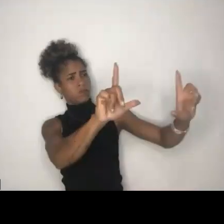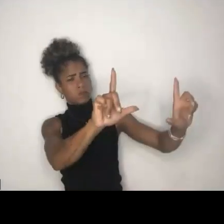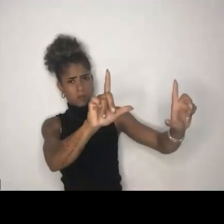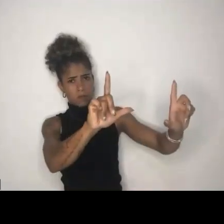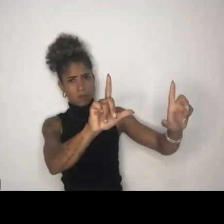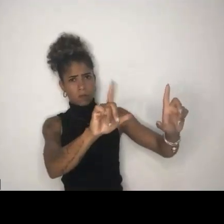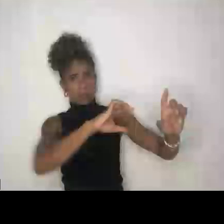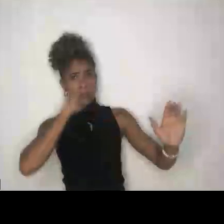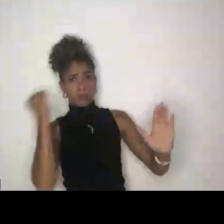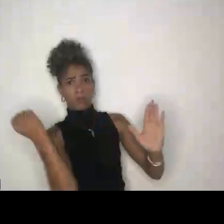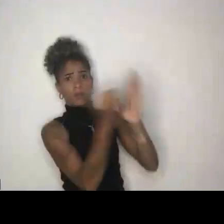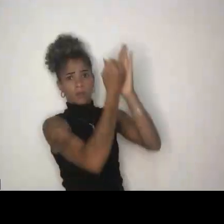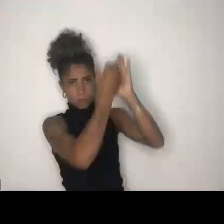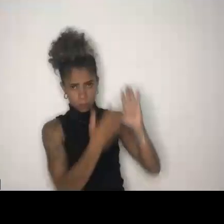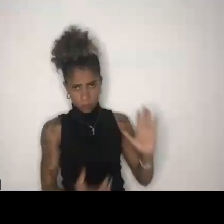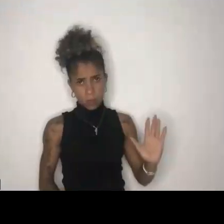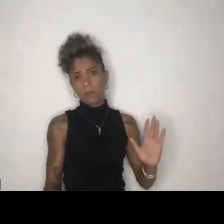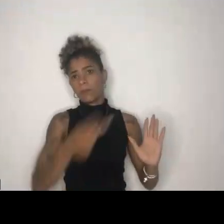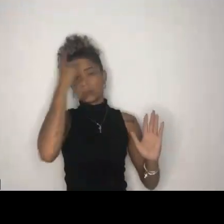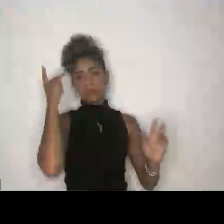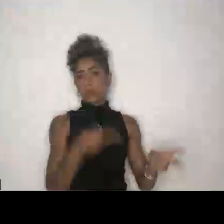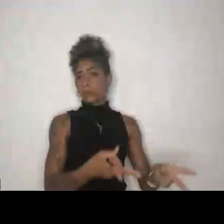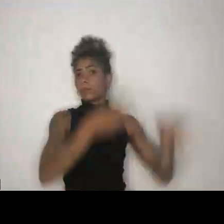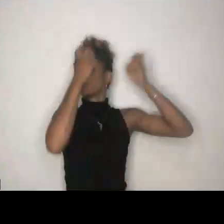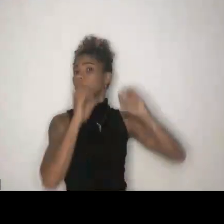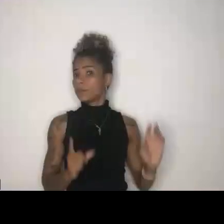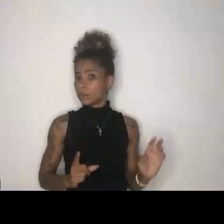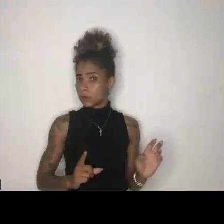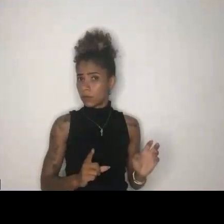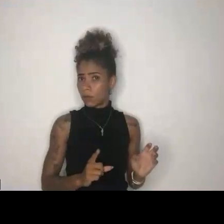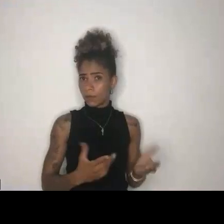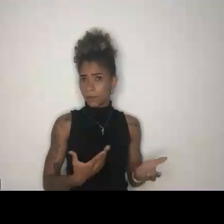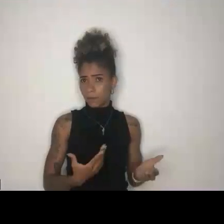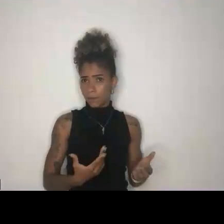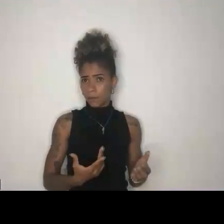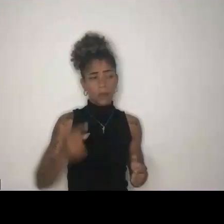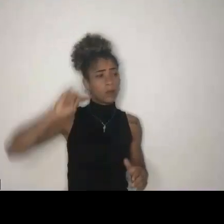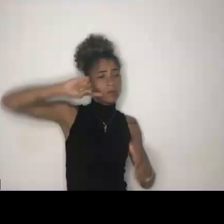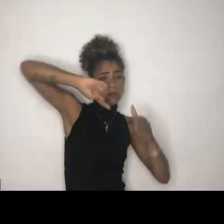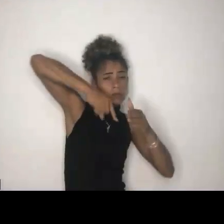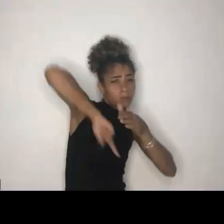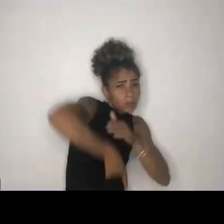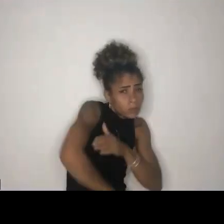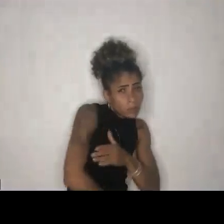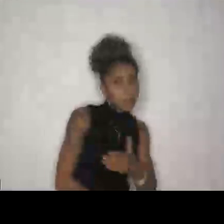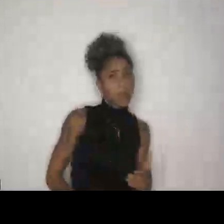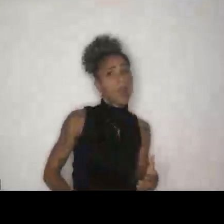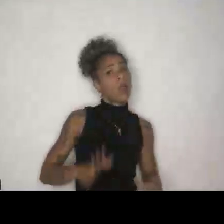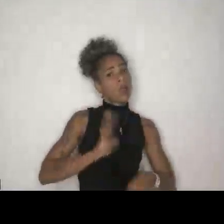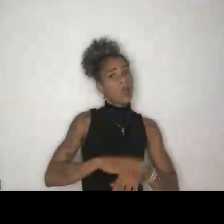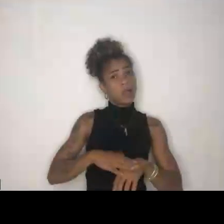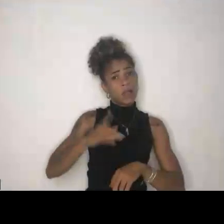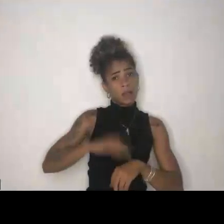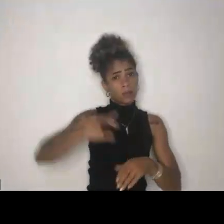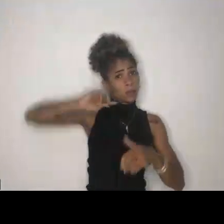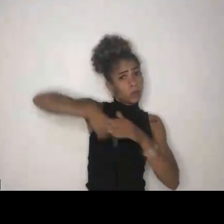impacto visual de percepção do cliente de imersão toda a imersão criativa dentro do